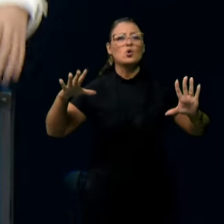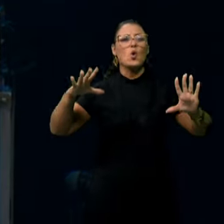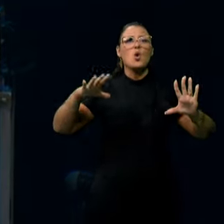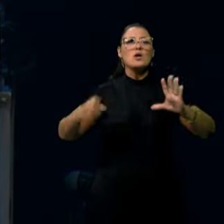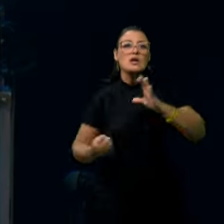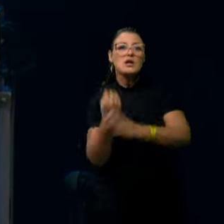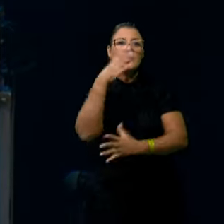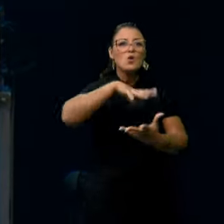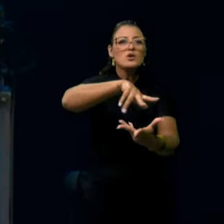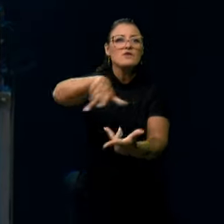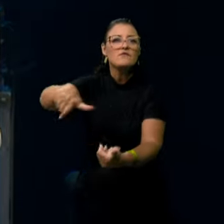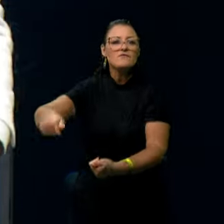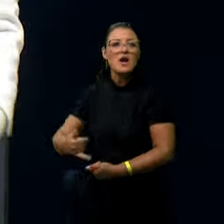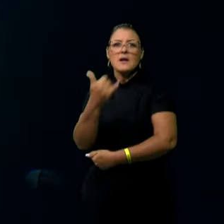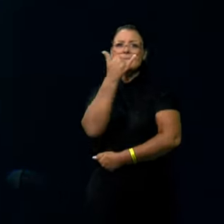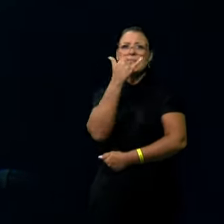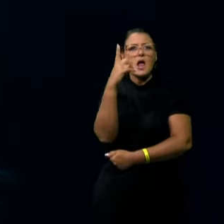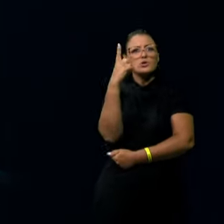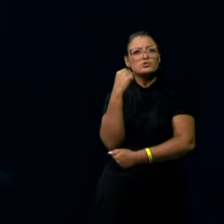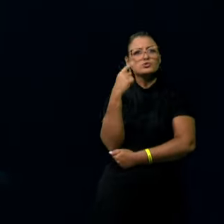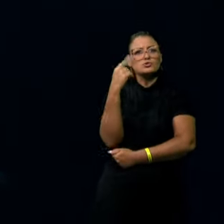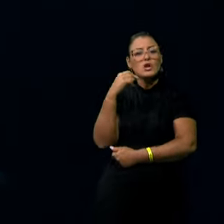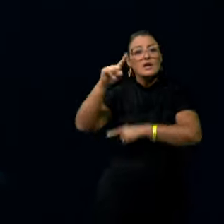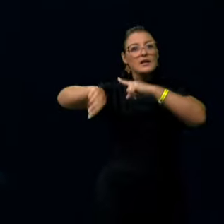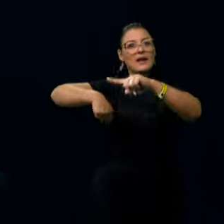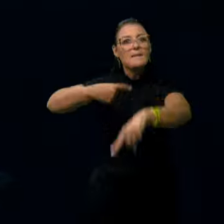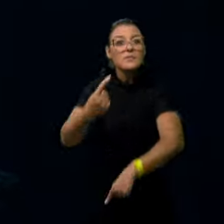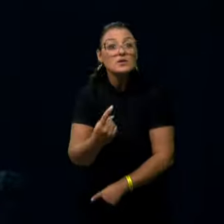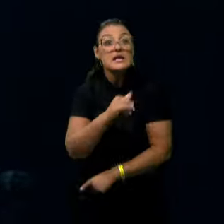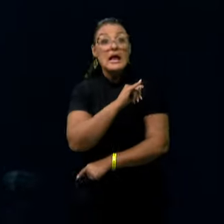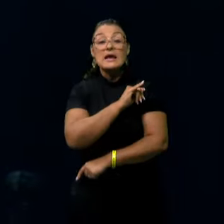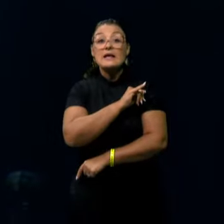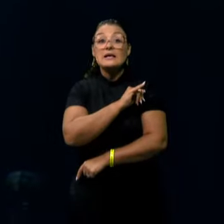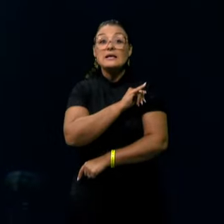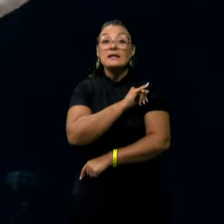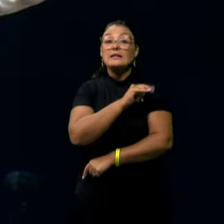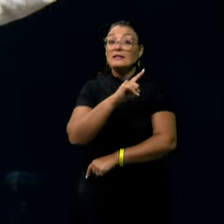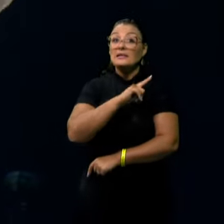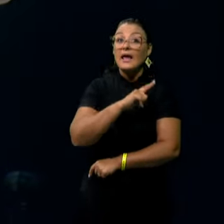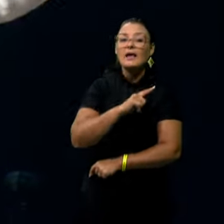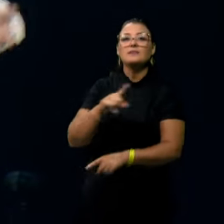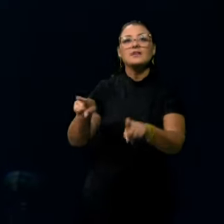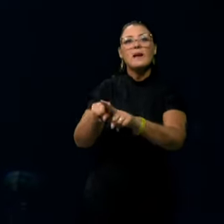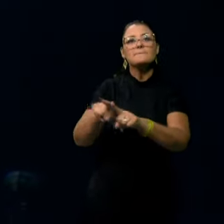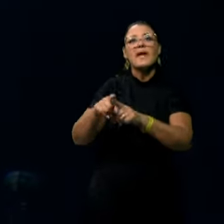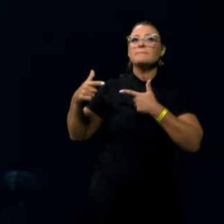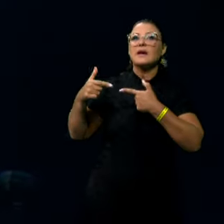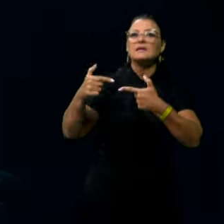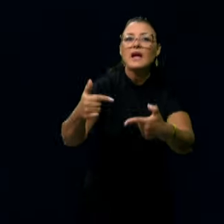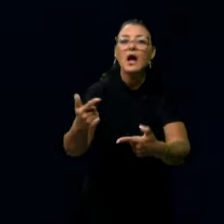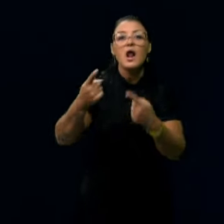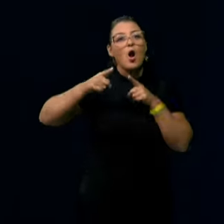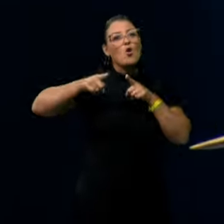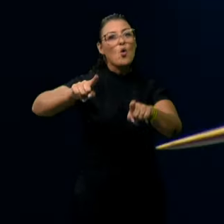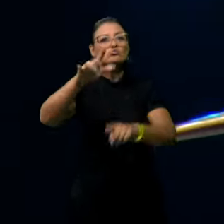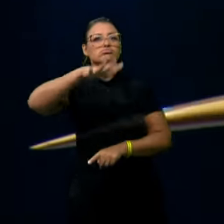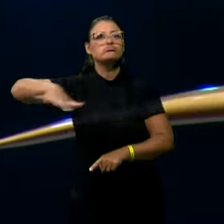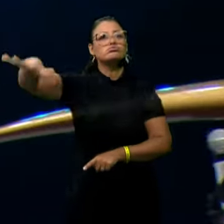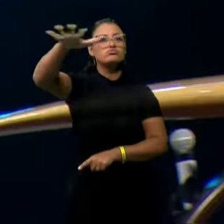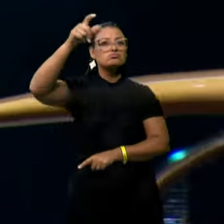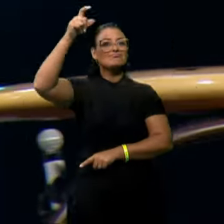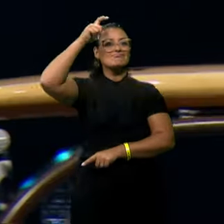redim de mim você que você depois diz E também temos batalhas contra principados contra potestade Então veja